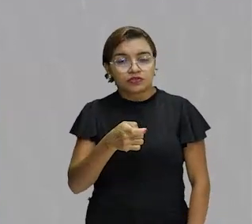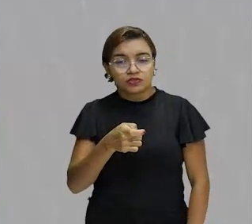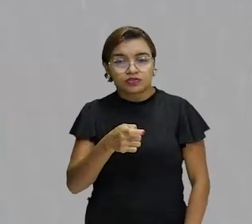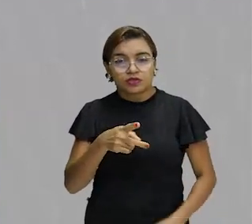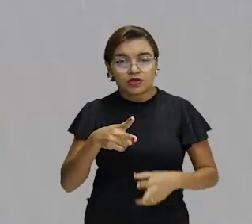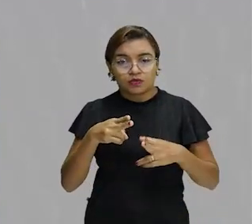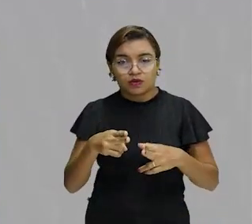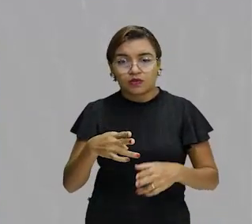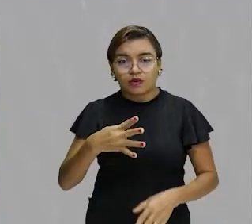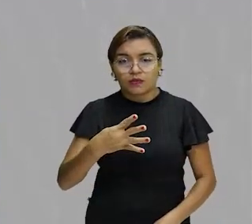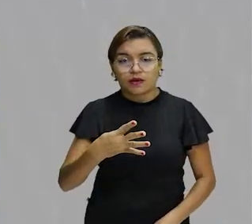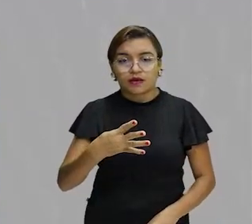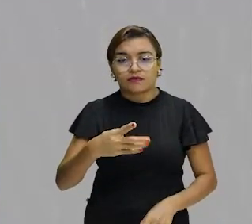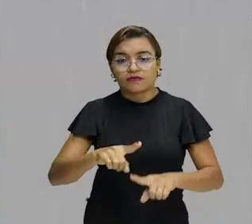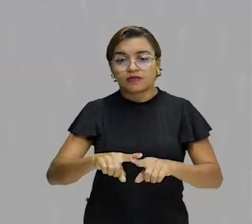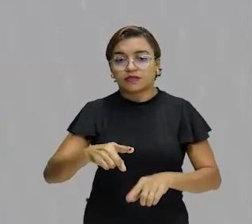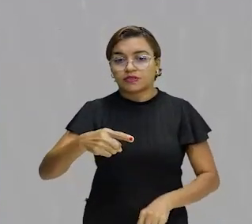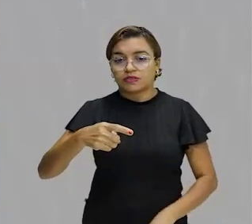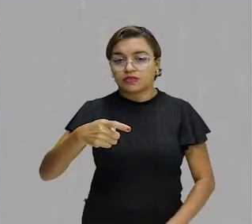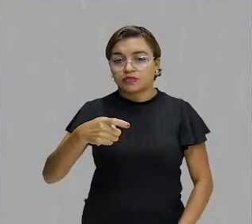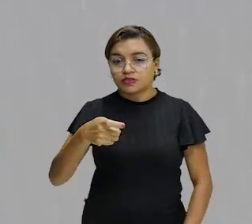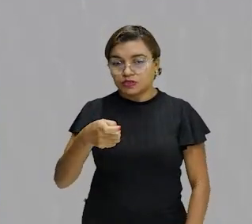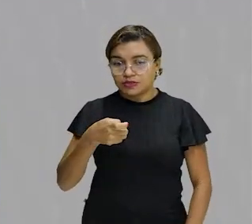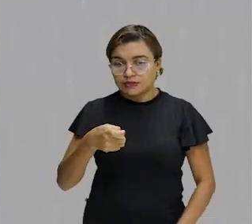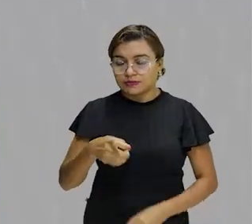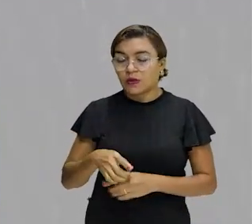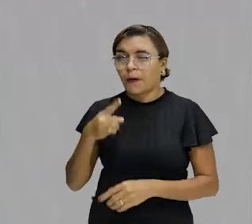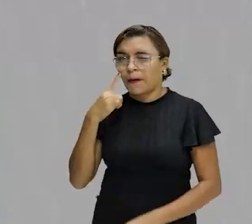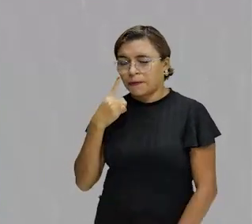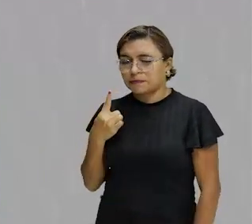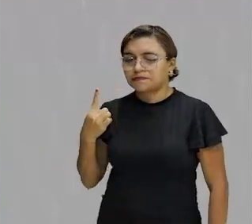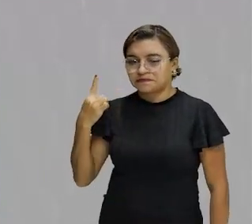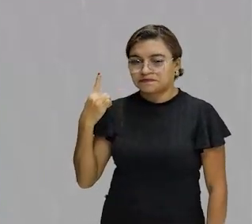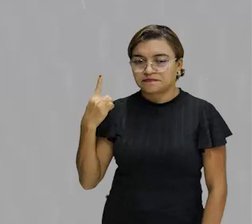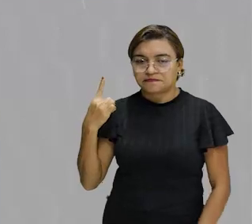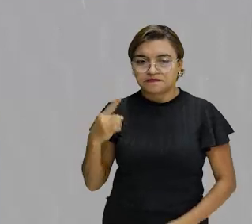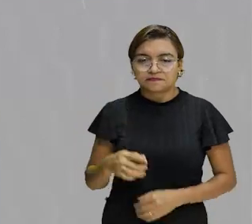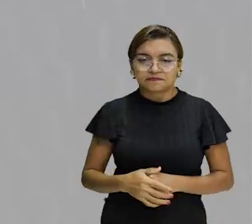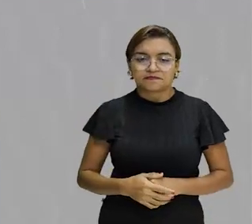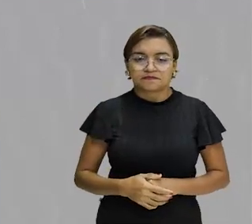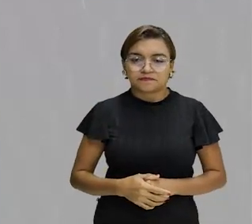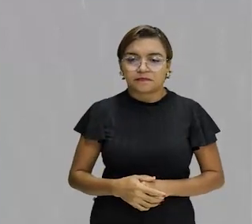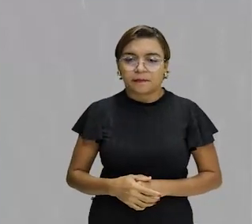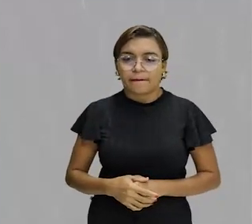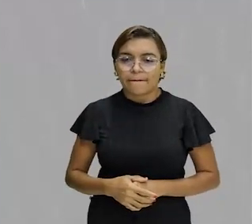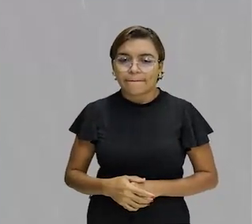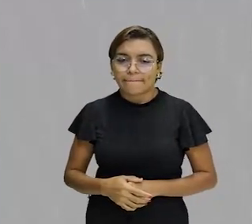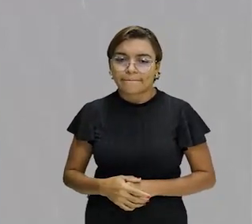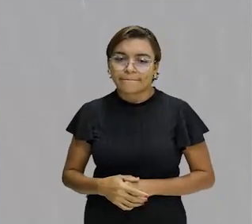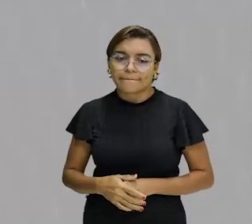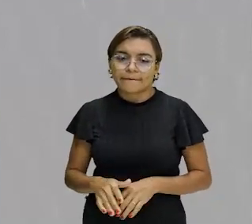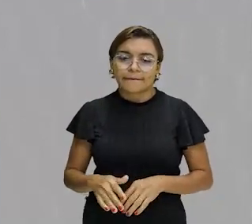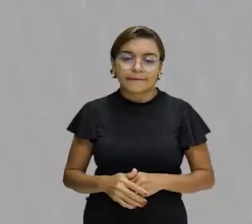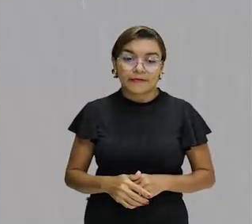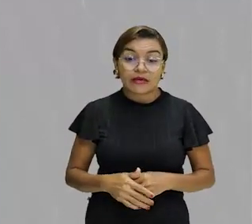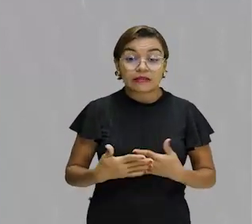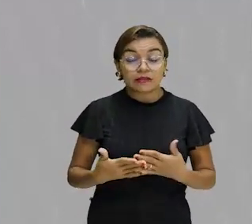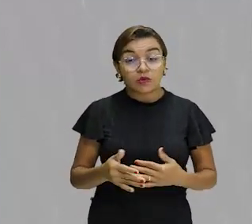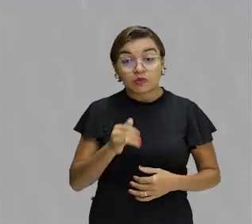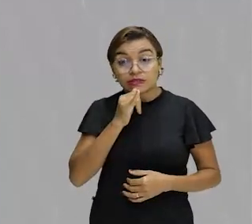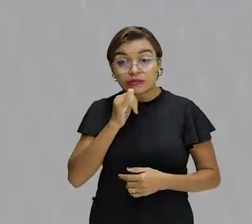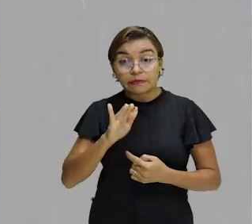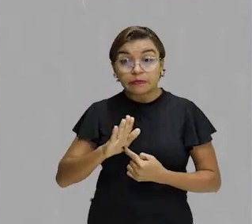bom? Então, quando o lado é 1, quando o x é 1, o f de x é